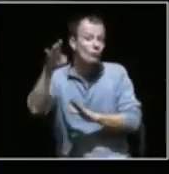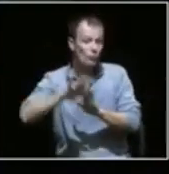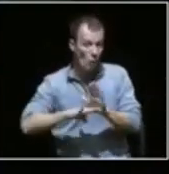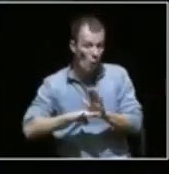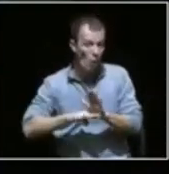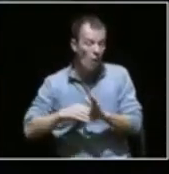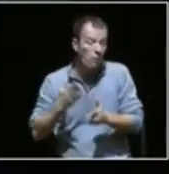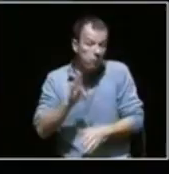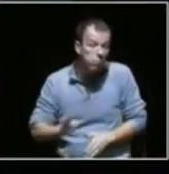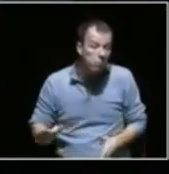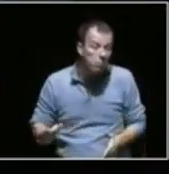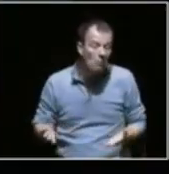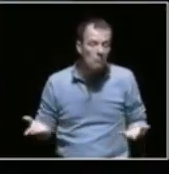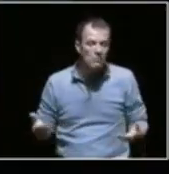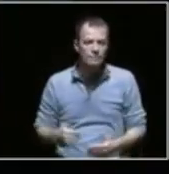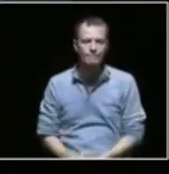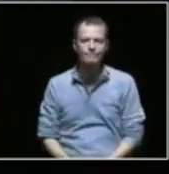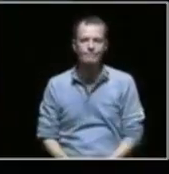regulamento.